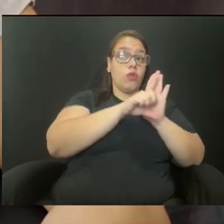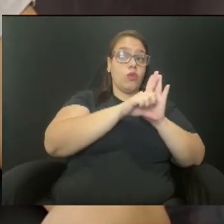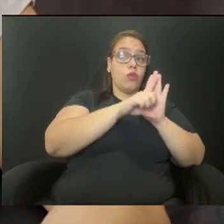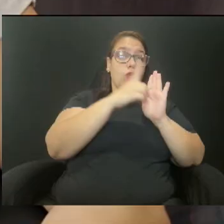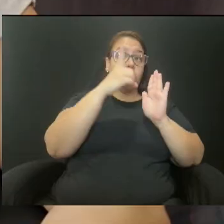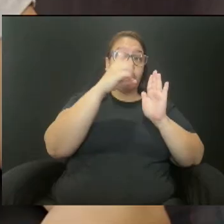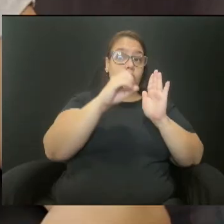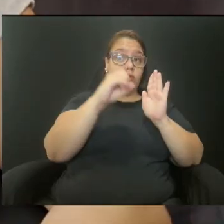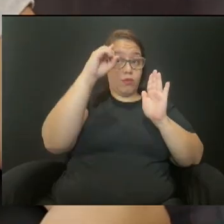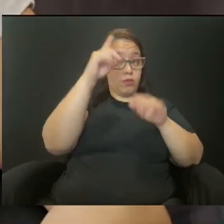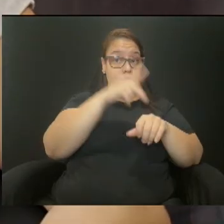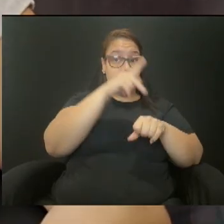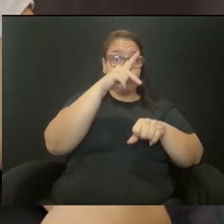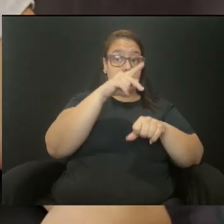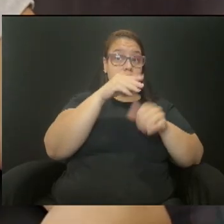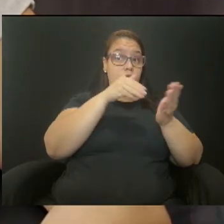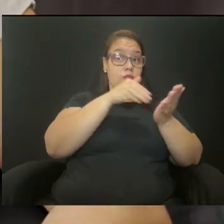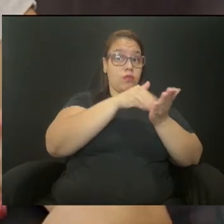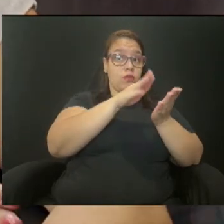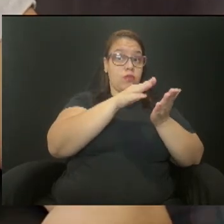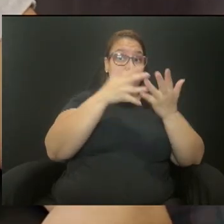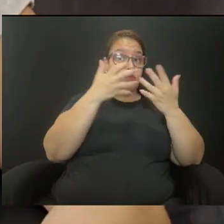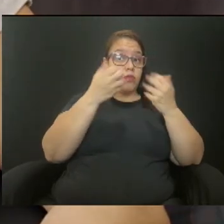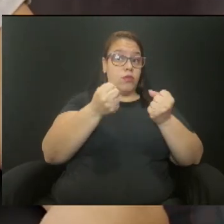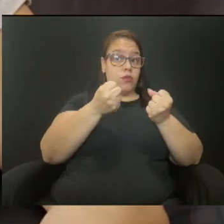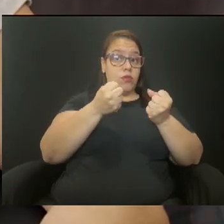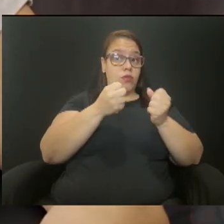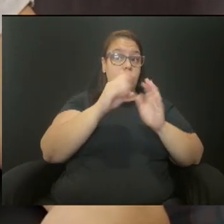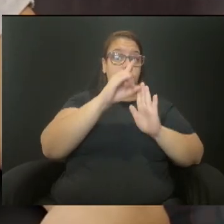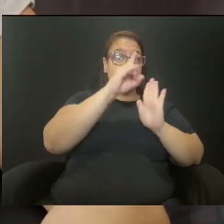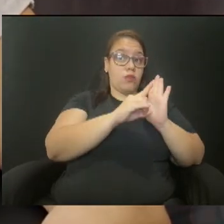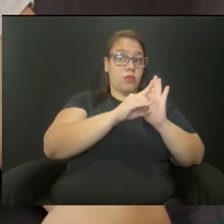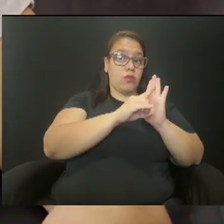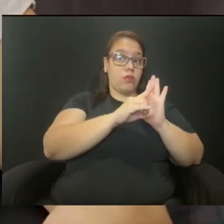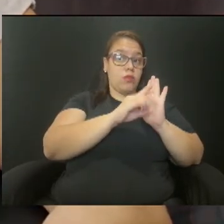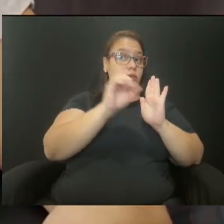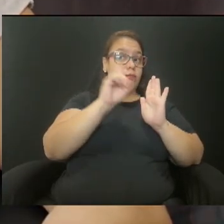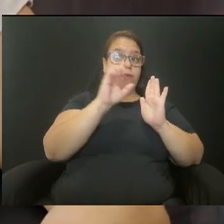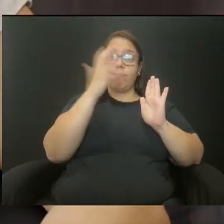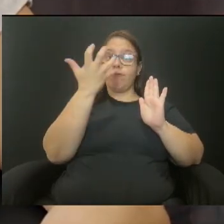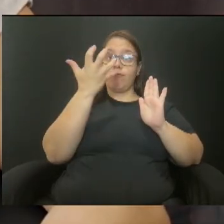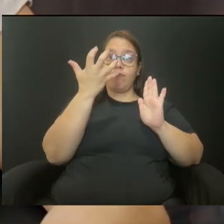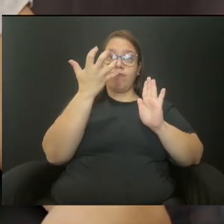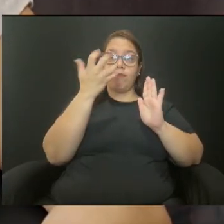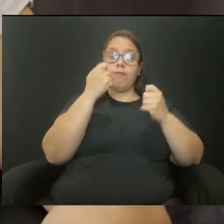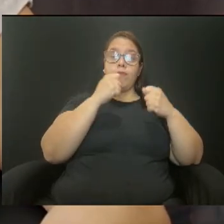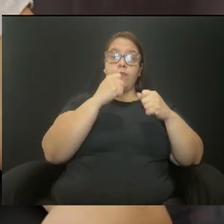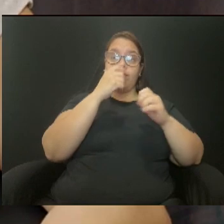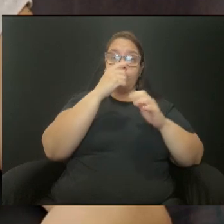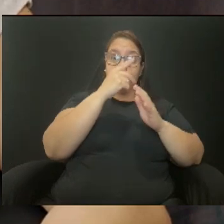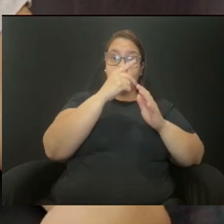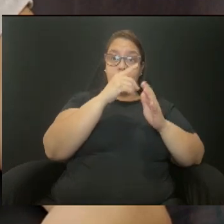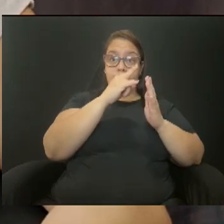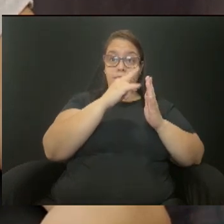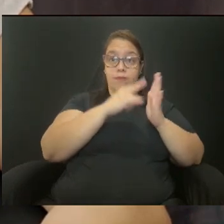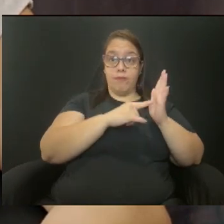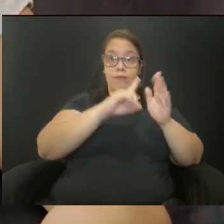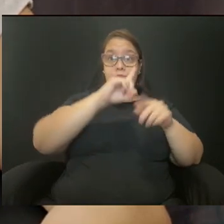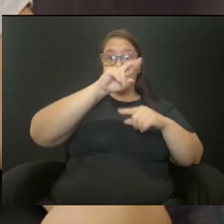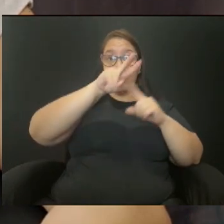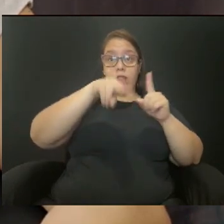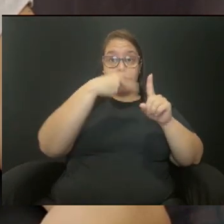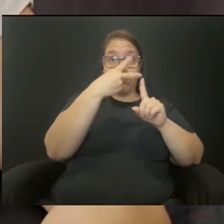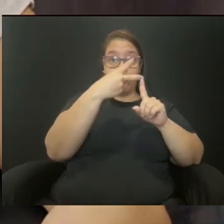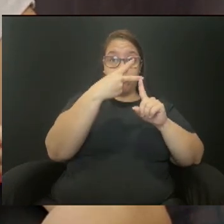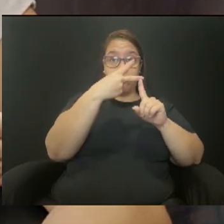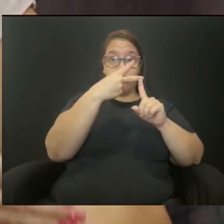a demissão para você receber os seus direitos. Tá. Caso isso não aconteça, você pode ter direito a receber esse valor em dobro, tá? É importante vocês saibam